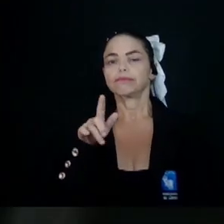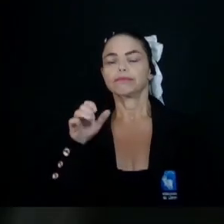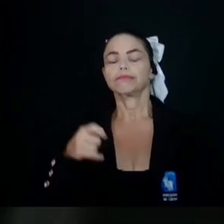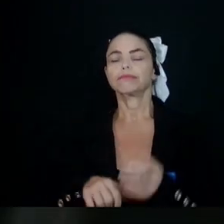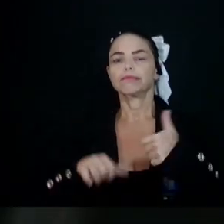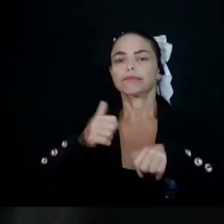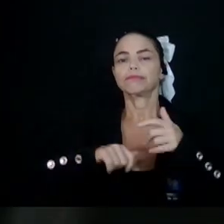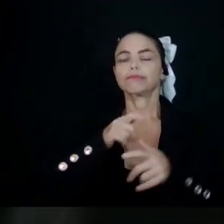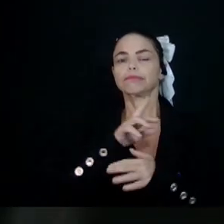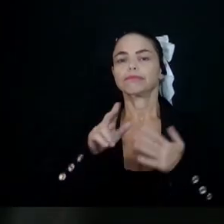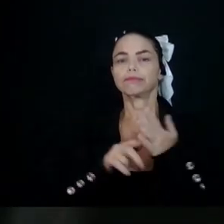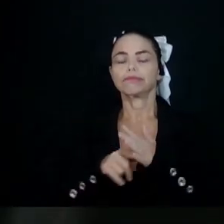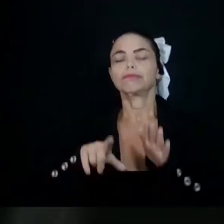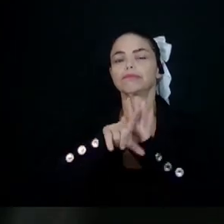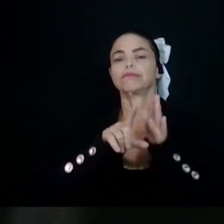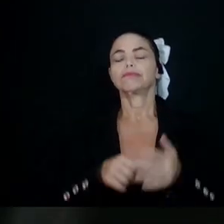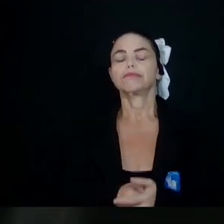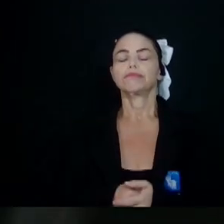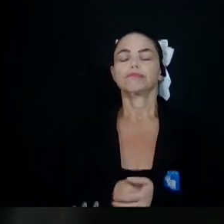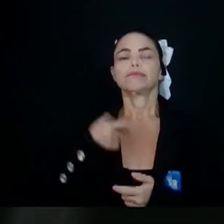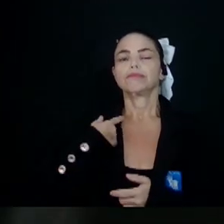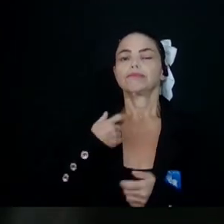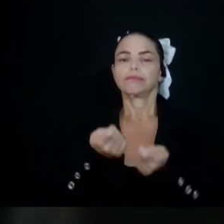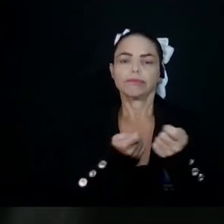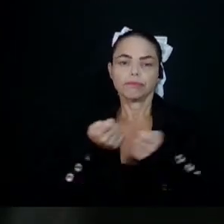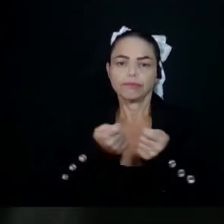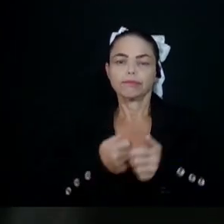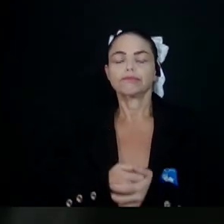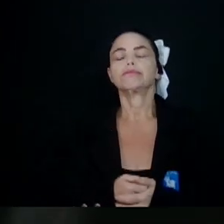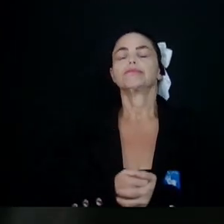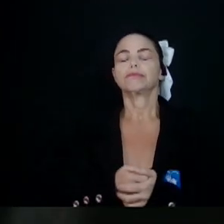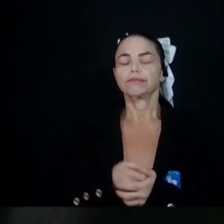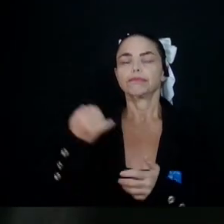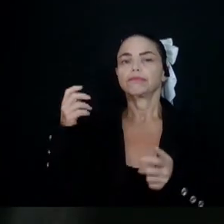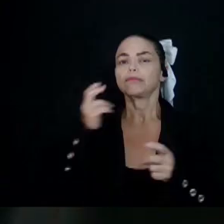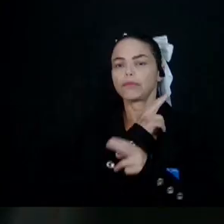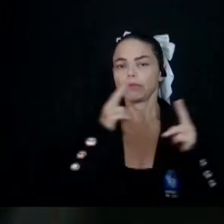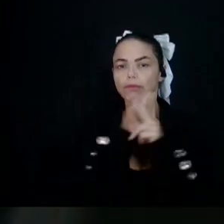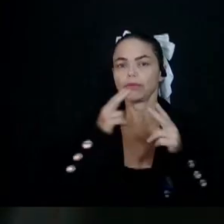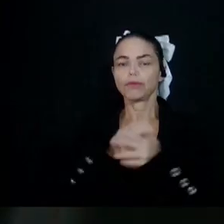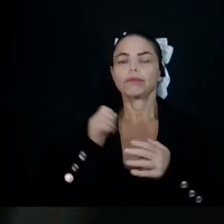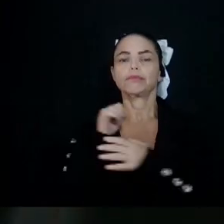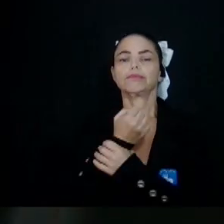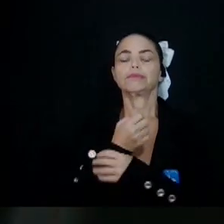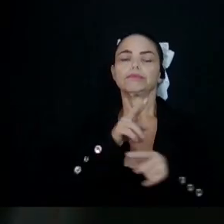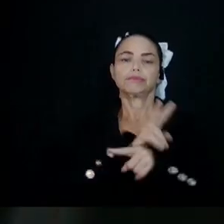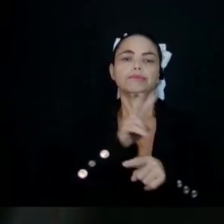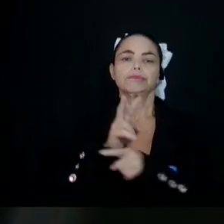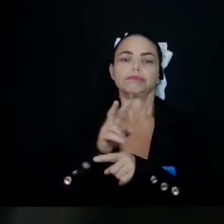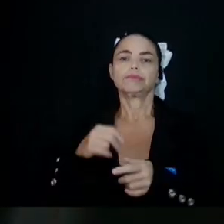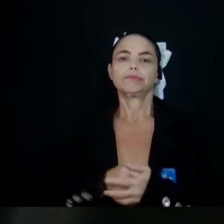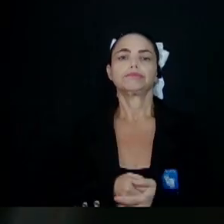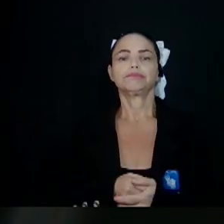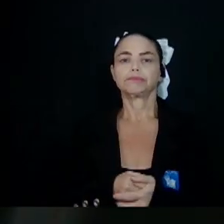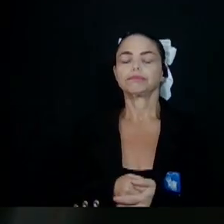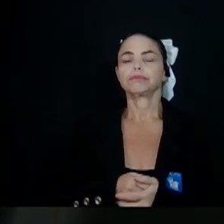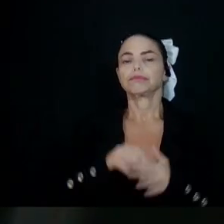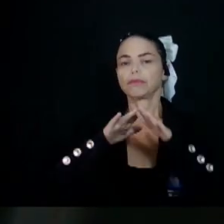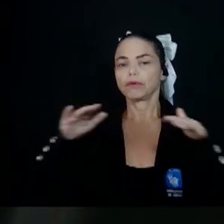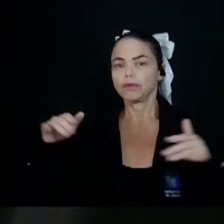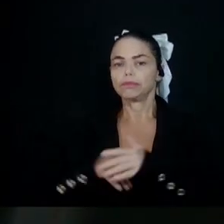as mudanças legislativas ou regulatórias que são mais urgentes para garantir uma proteção efetiva de crianças